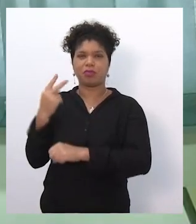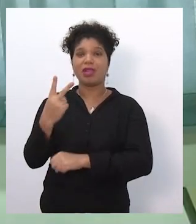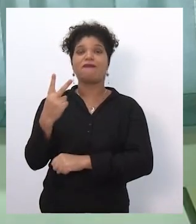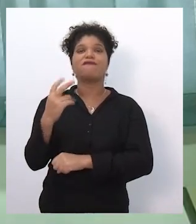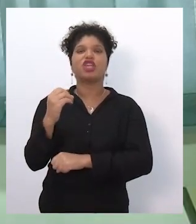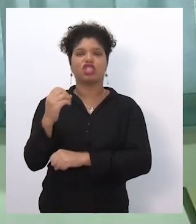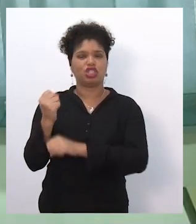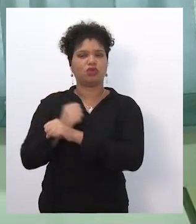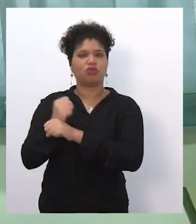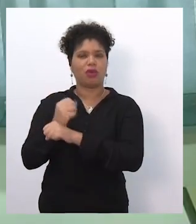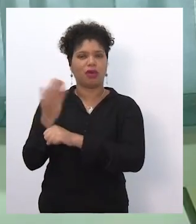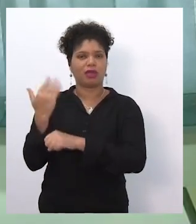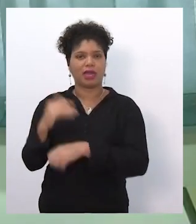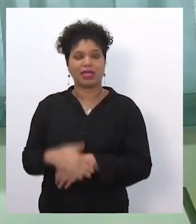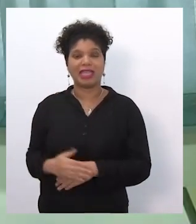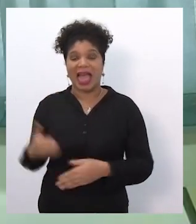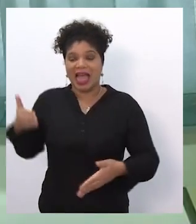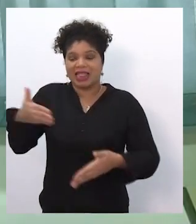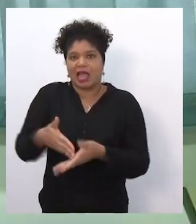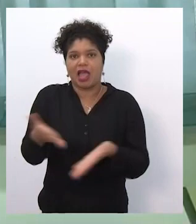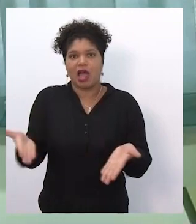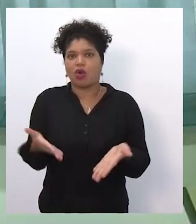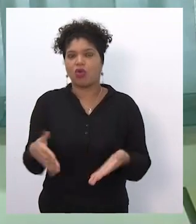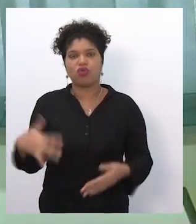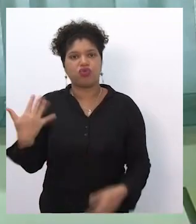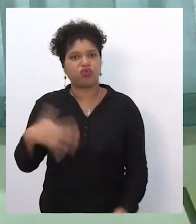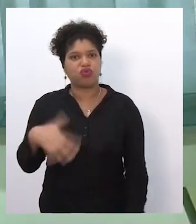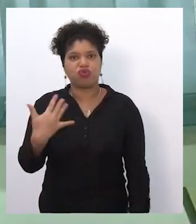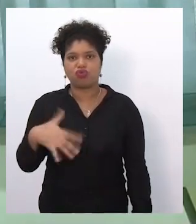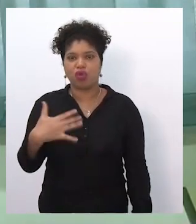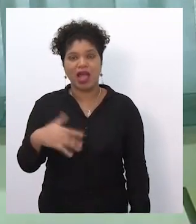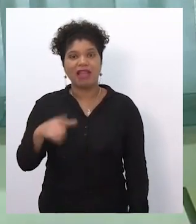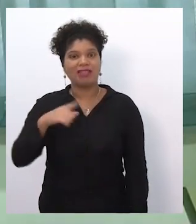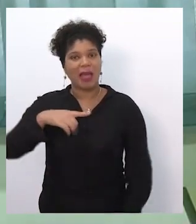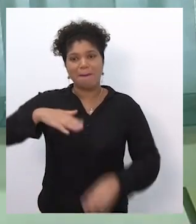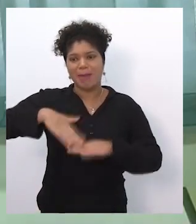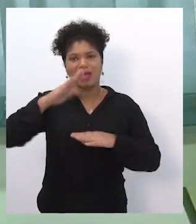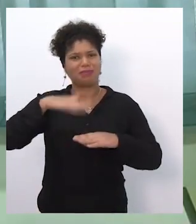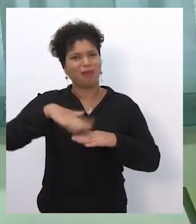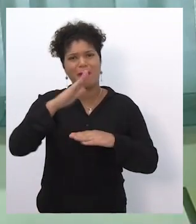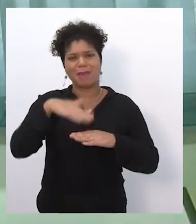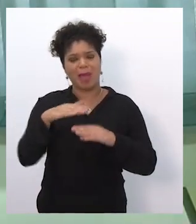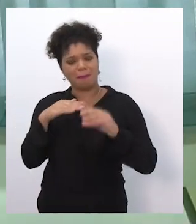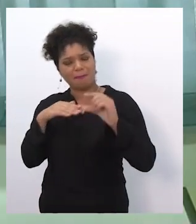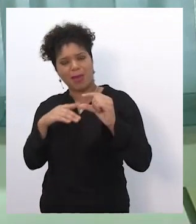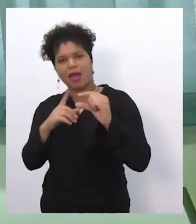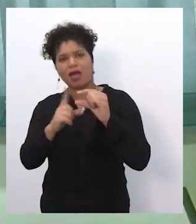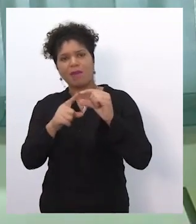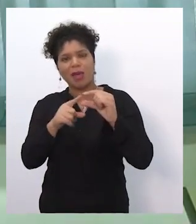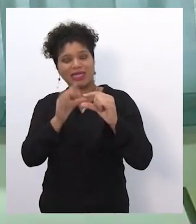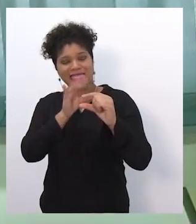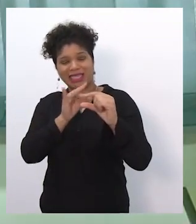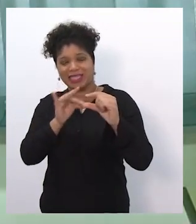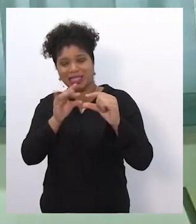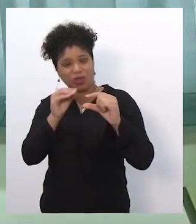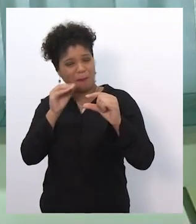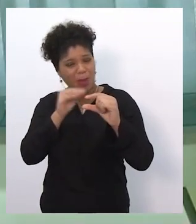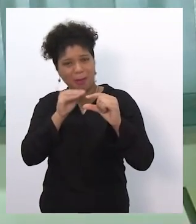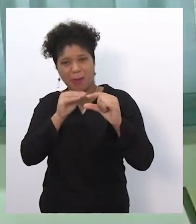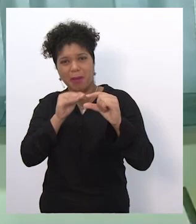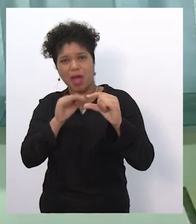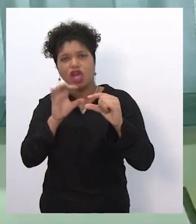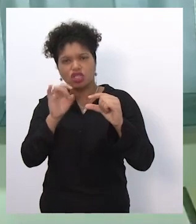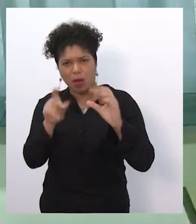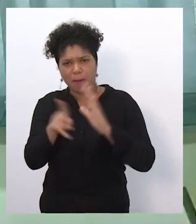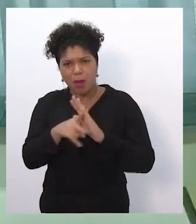hoje, seria algo assustador a quantidade de transistor que existe hoje no processador. Mas é só de